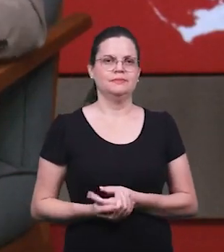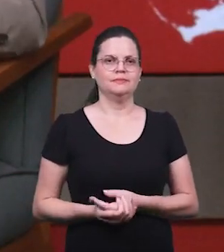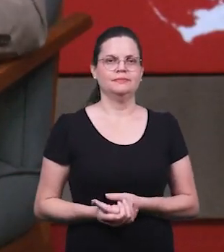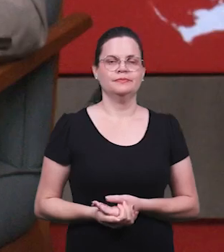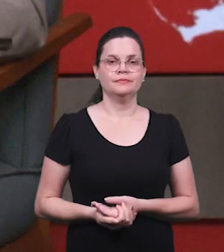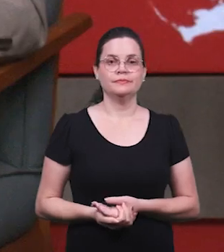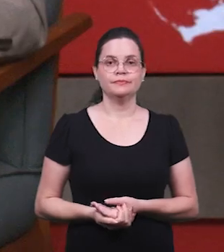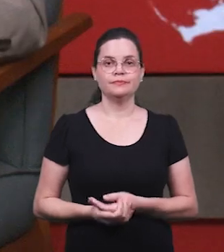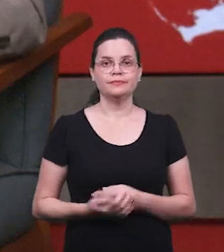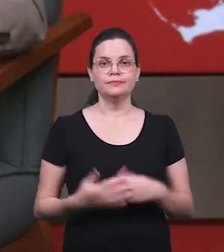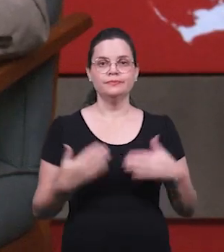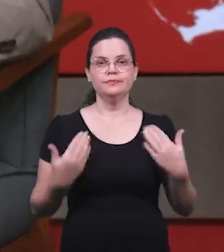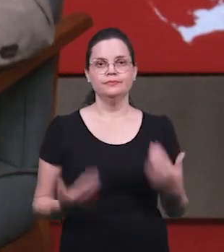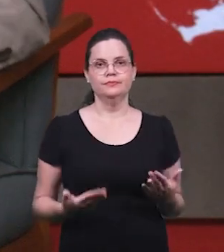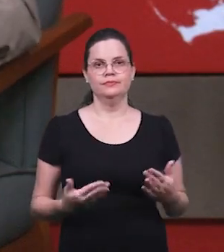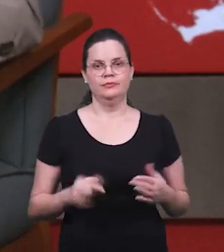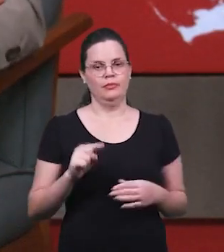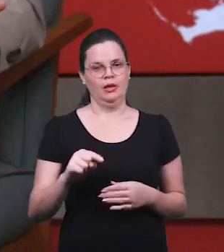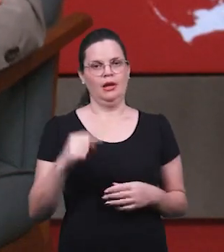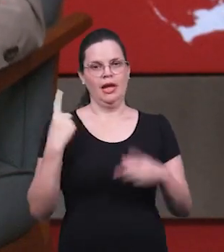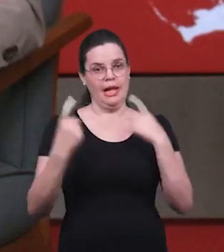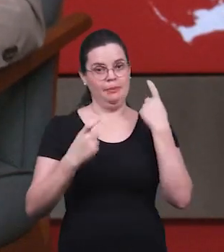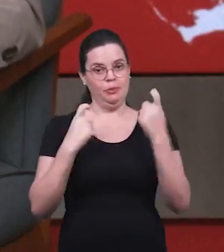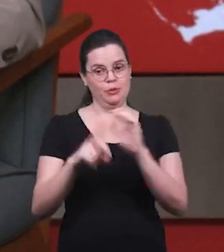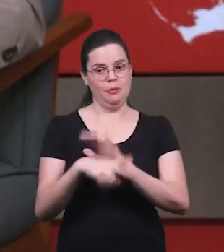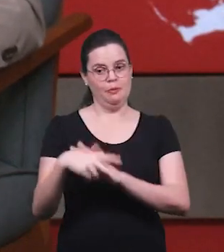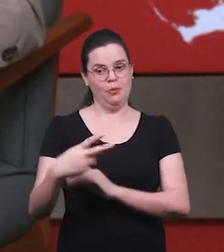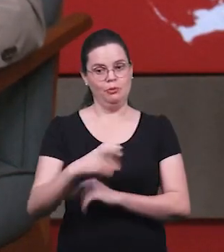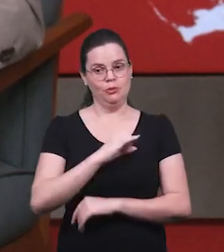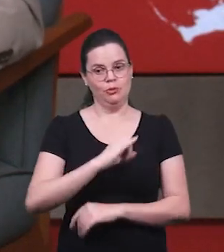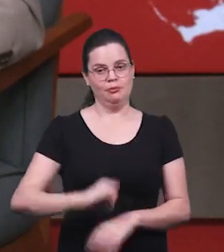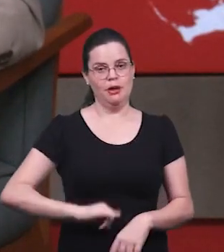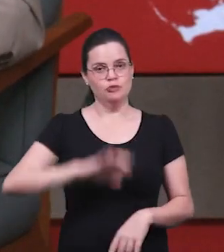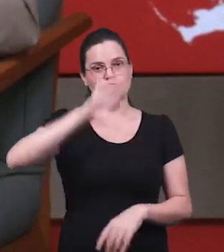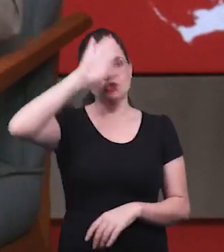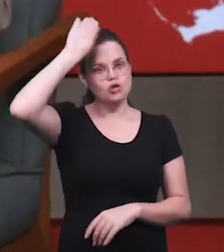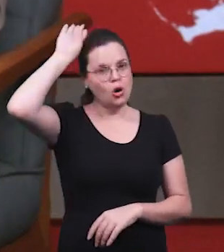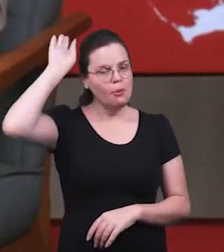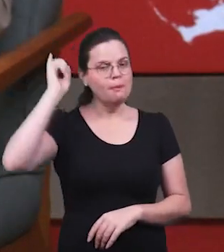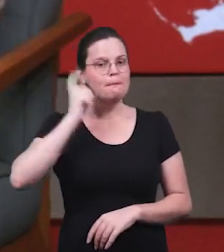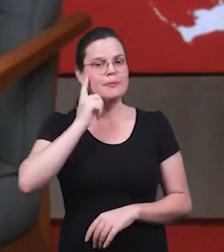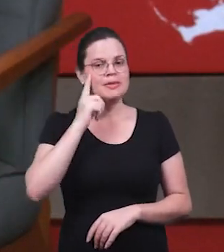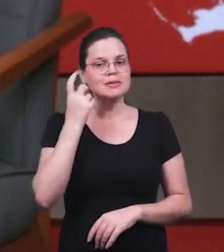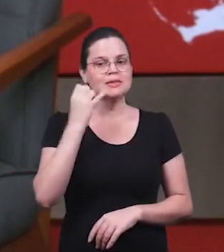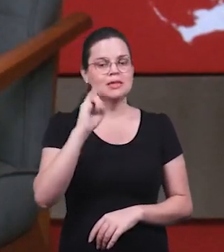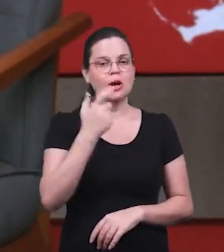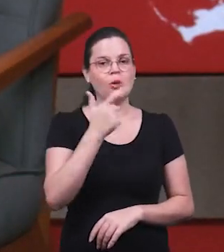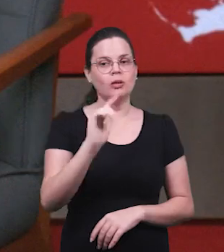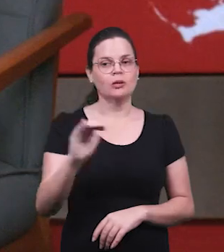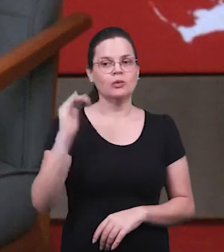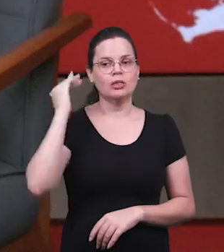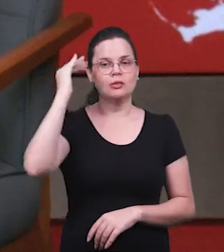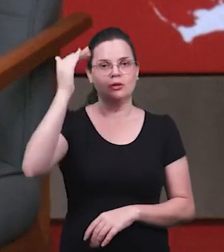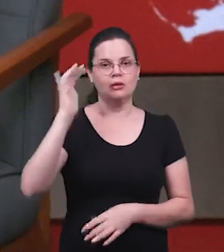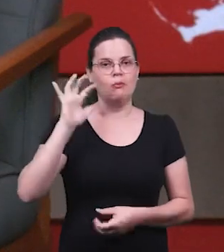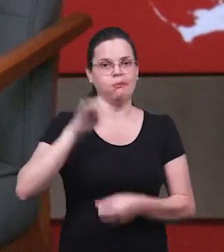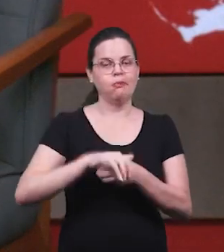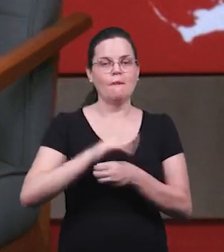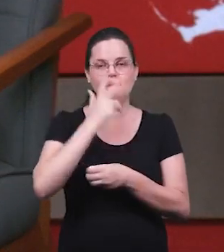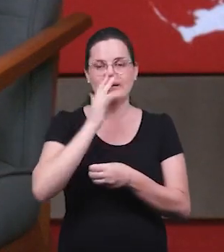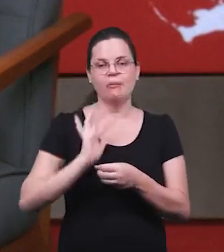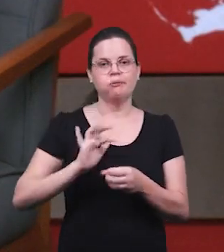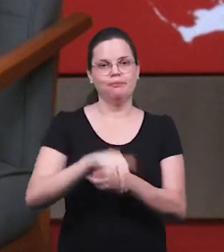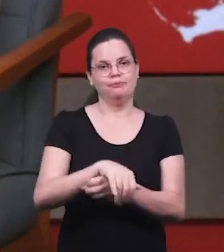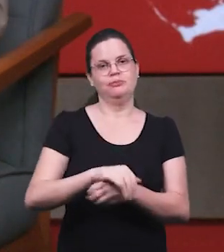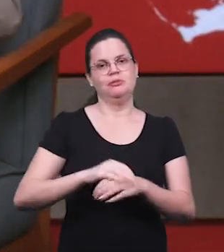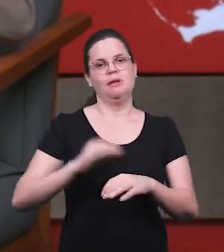o que era importante para o Império Romano era isso. É por isso que o complô foi feito pelos religiosos.